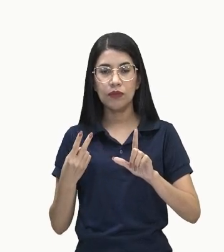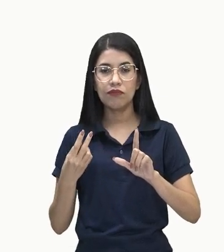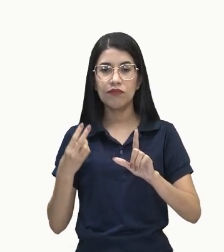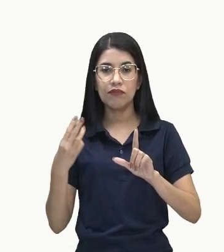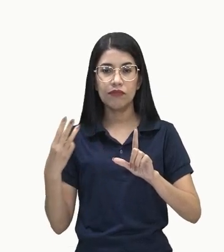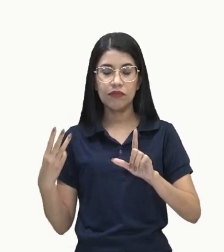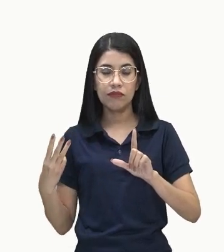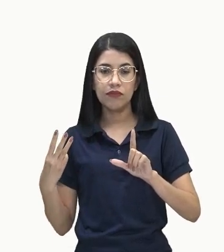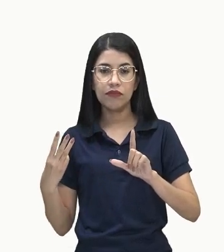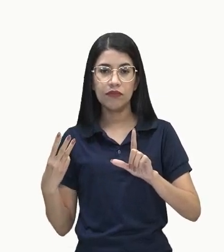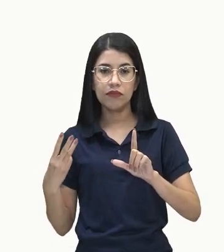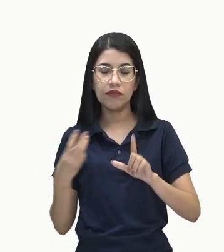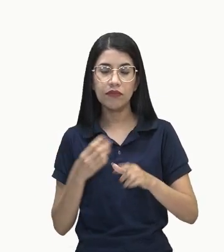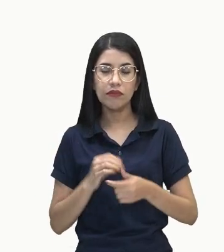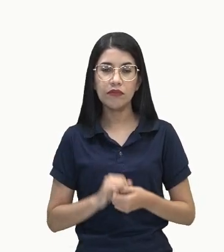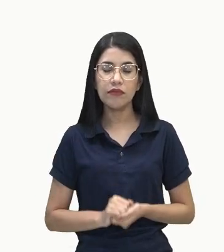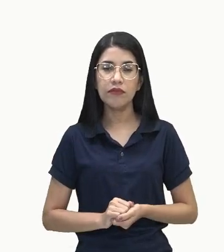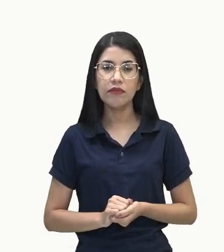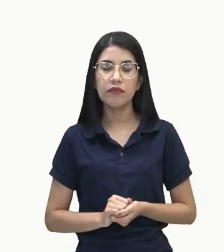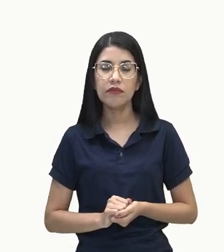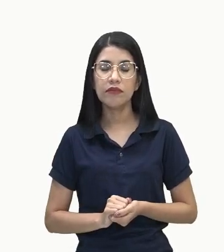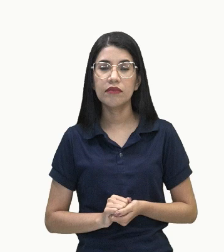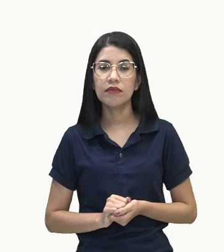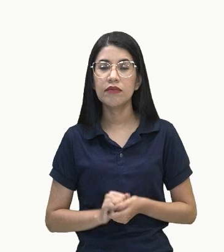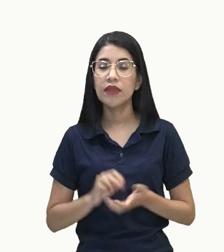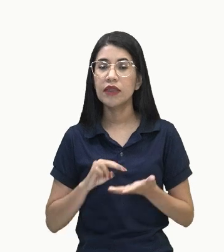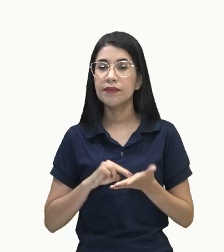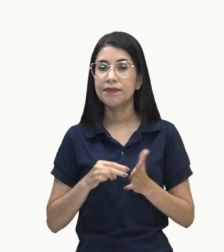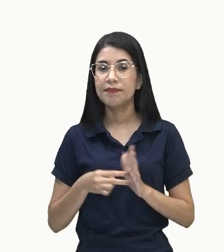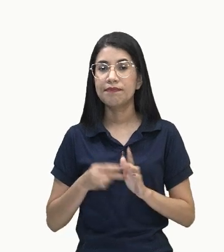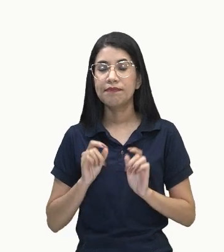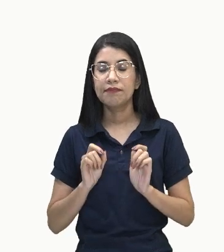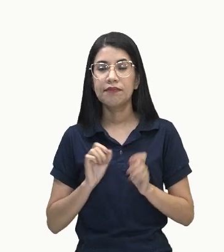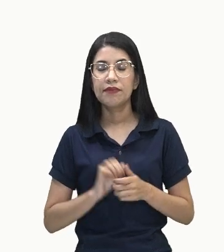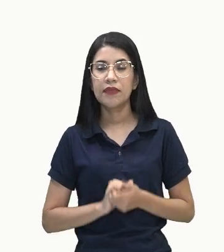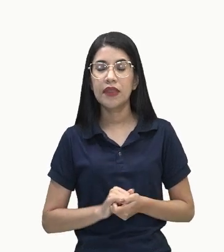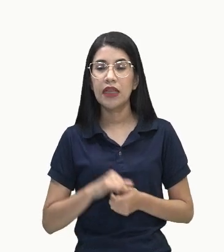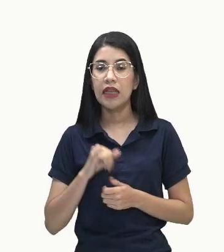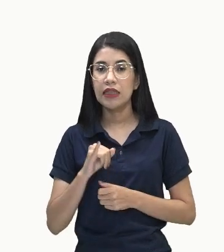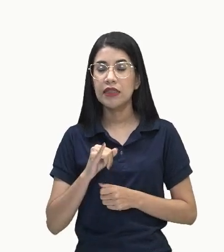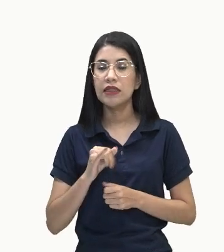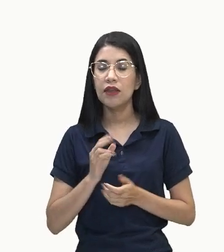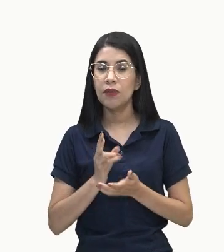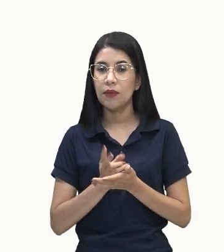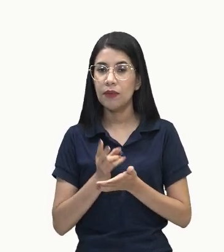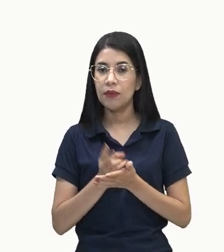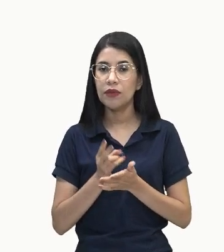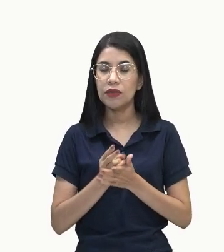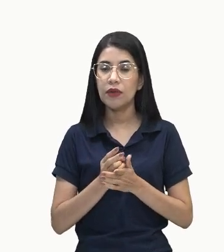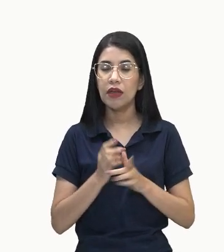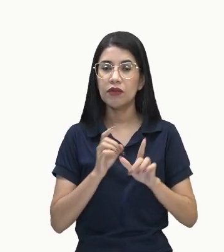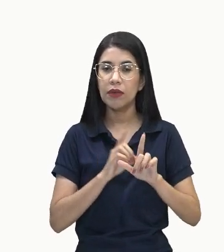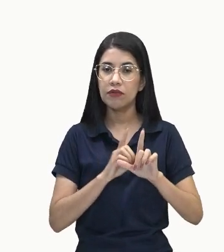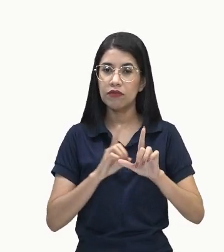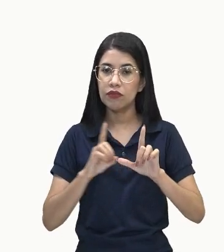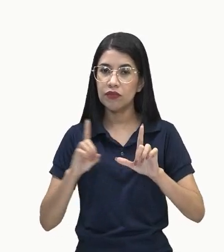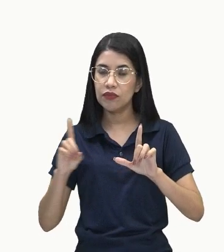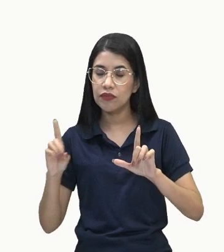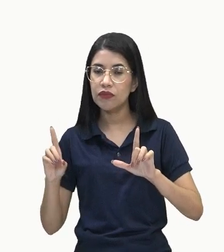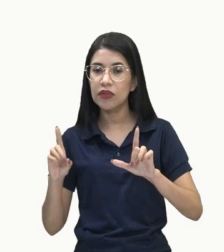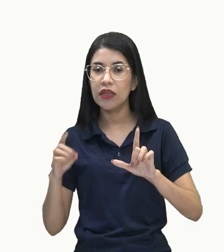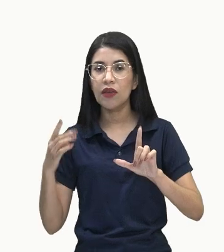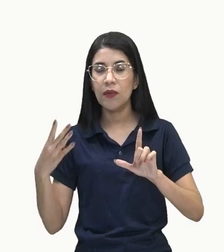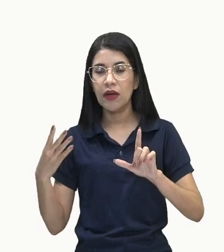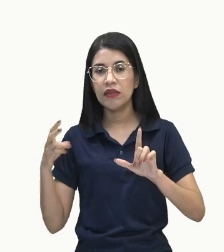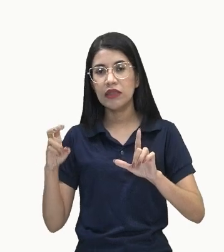2, 2 mais 1, que é o 3. Logicamente que, se nós fôssemos continuar para a direita, nós teríamos o